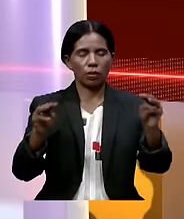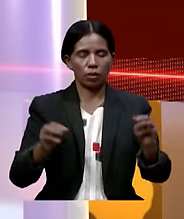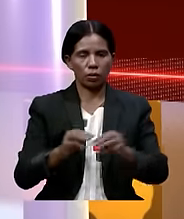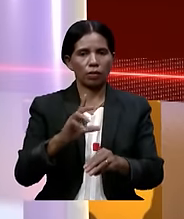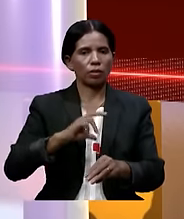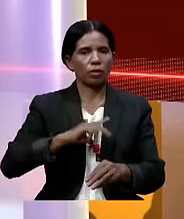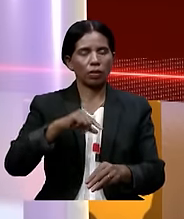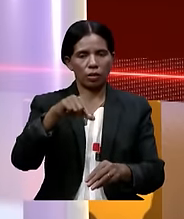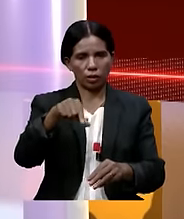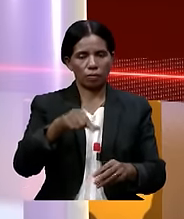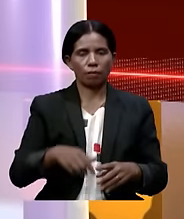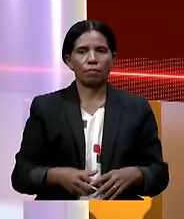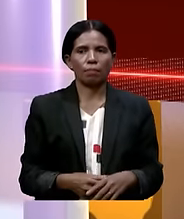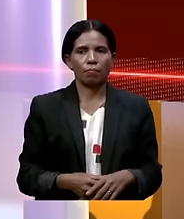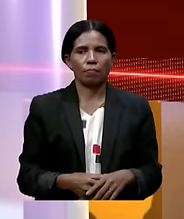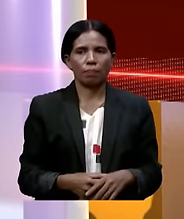Liguiçá.